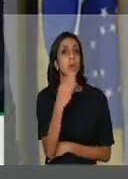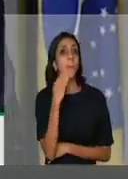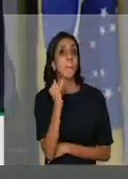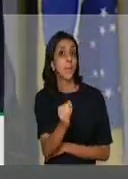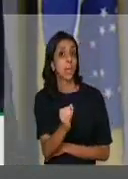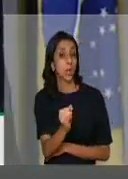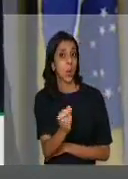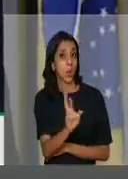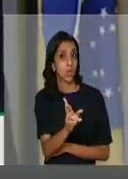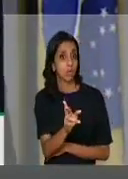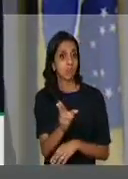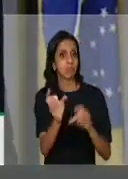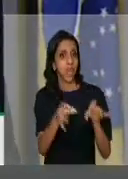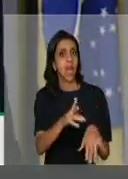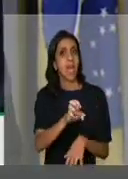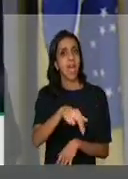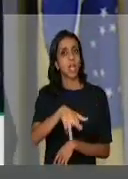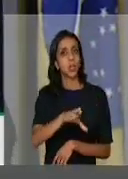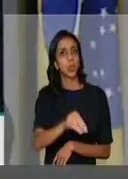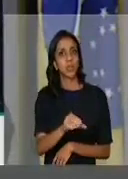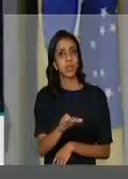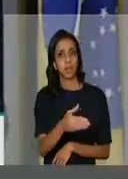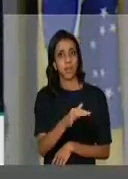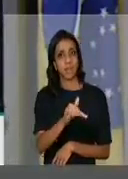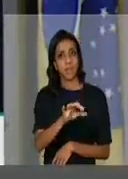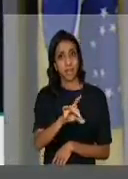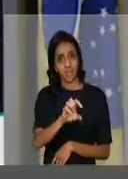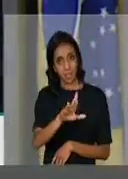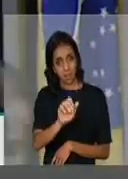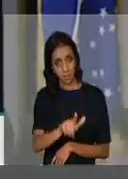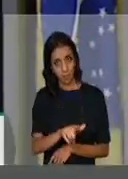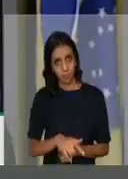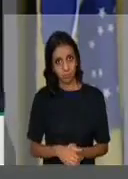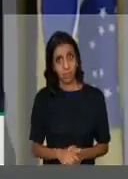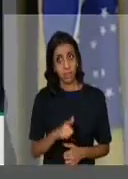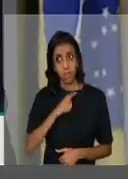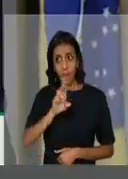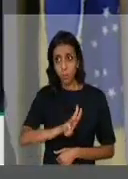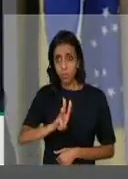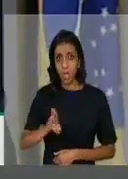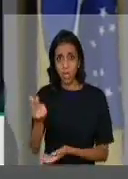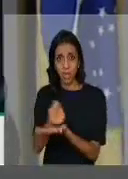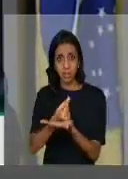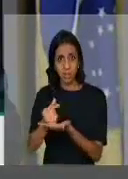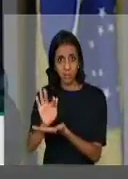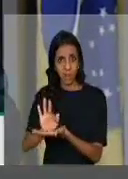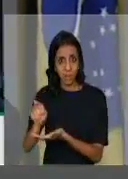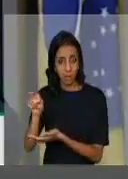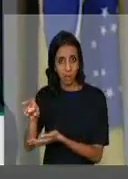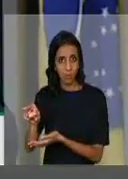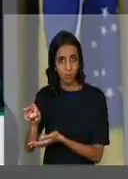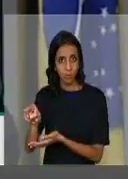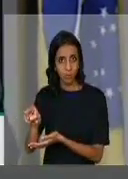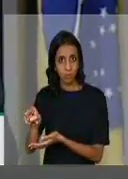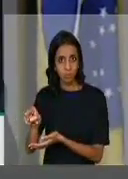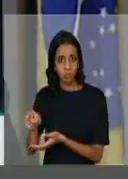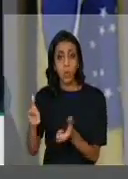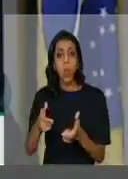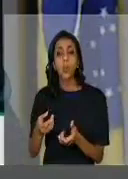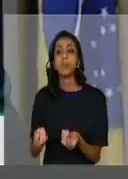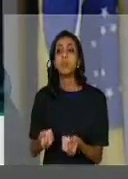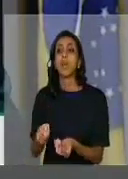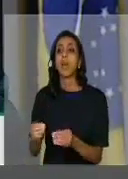284 bilhões de renúncia federal, está no portal da Receita Federal, onde estão a renúncia